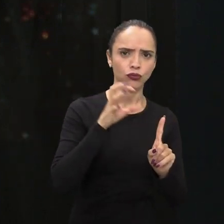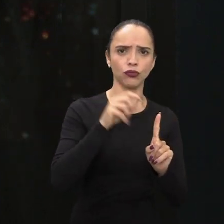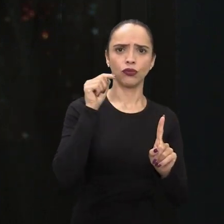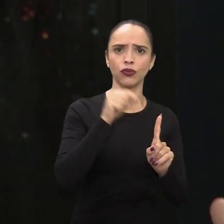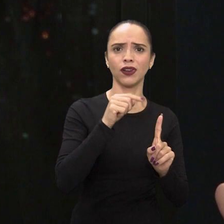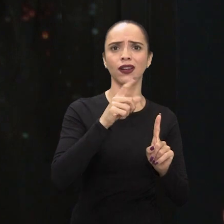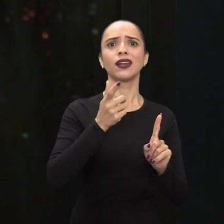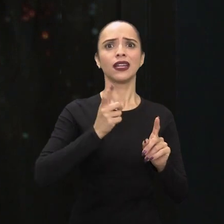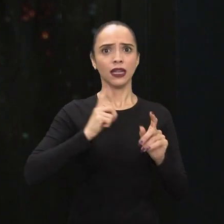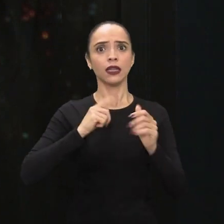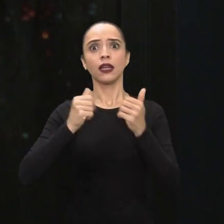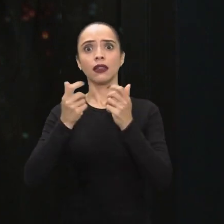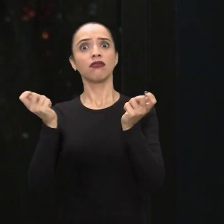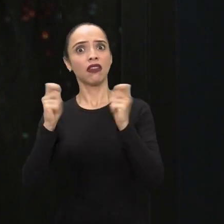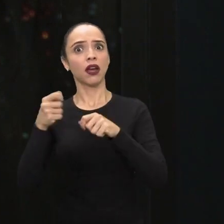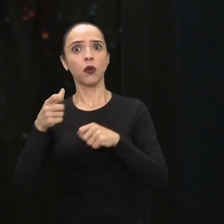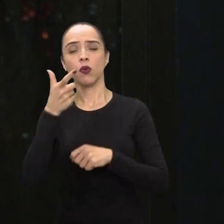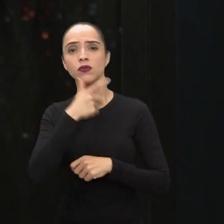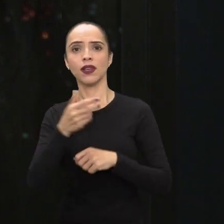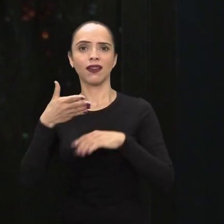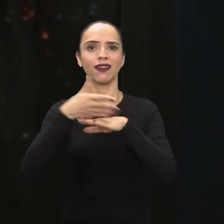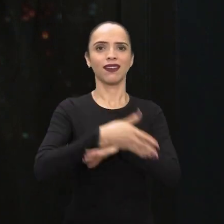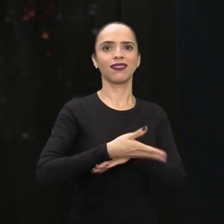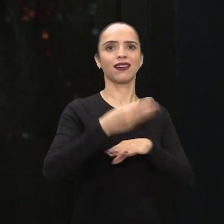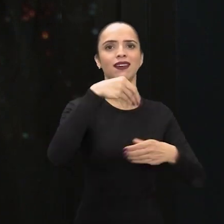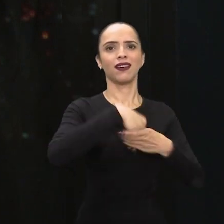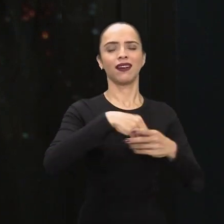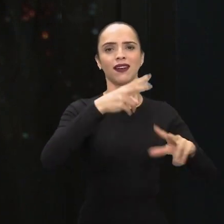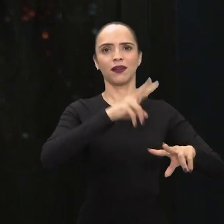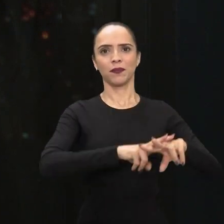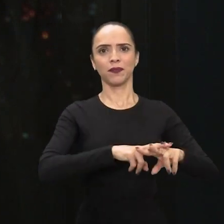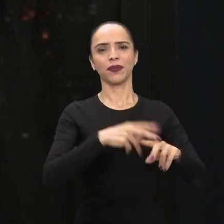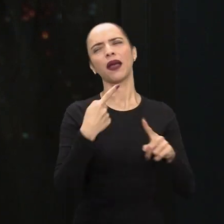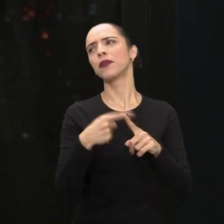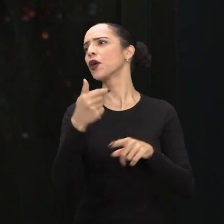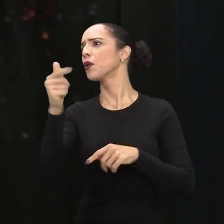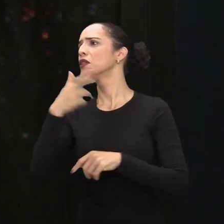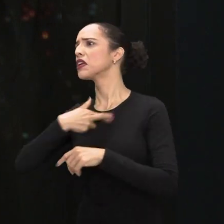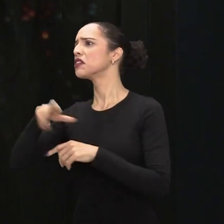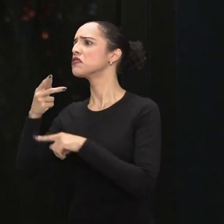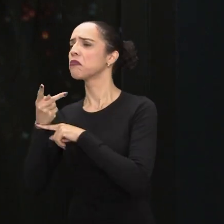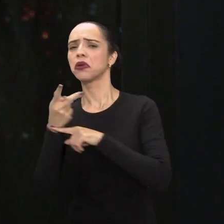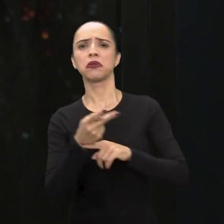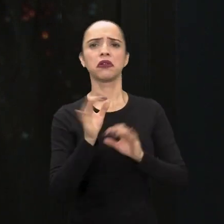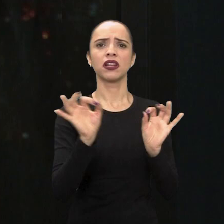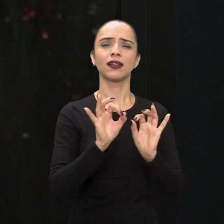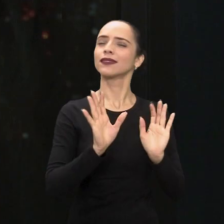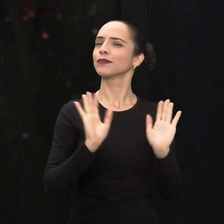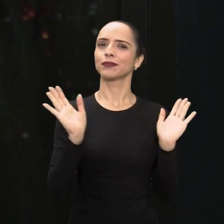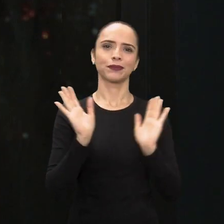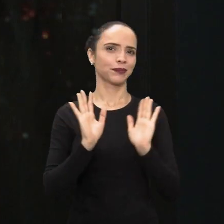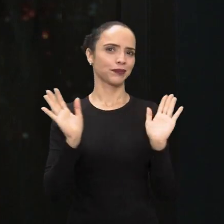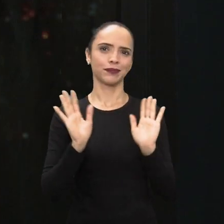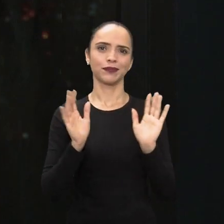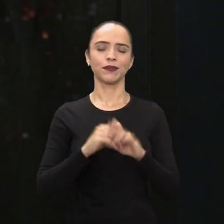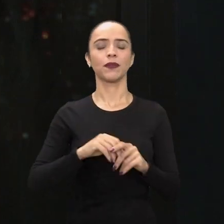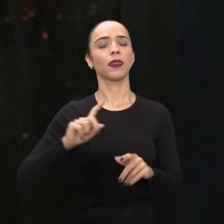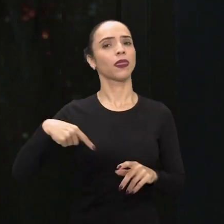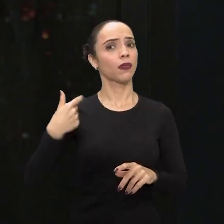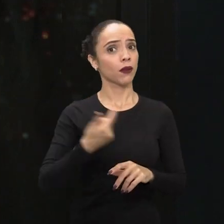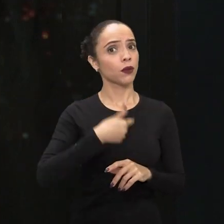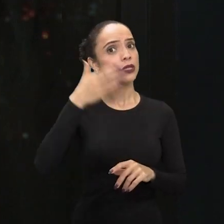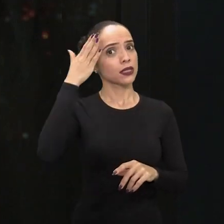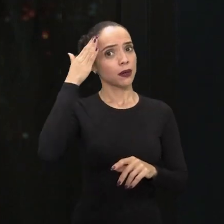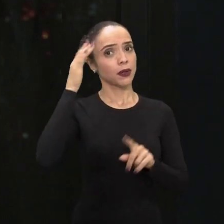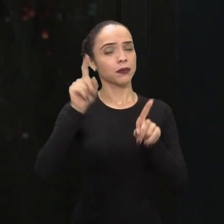na grande maioria das unidades prisionais até pode se dizer ah porque as outras religiões não procuram porque não é bem verdade né